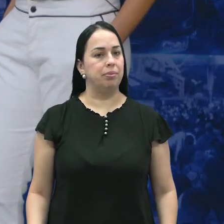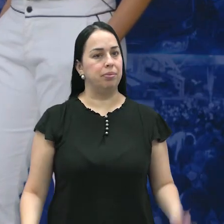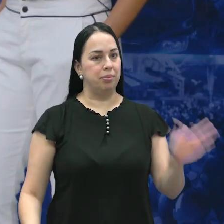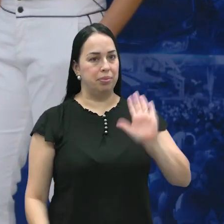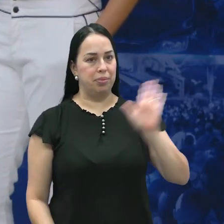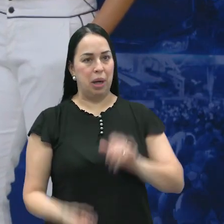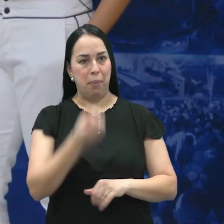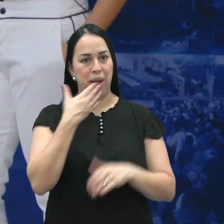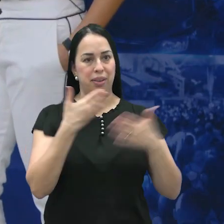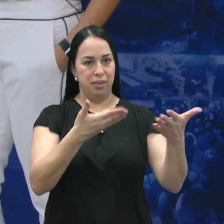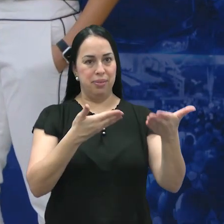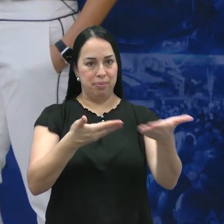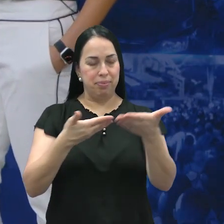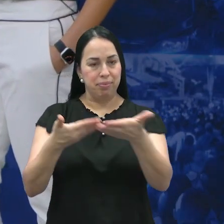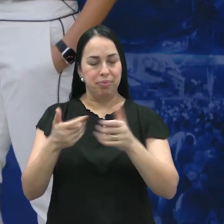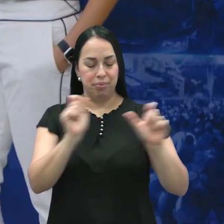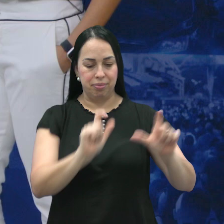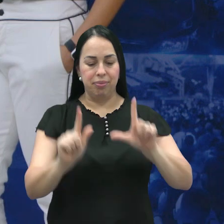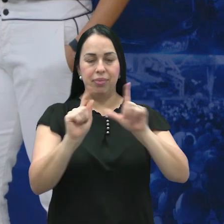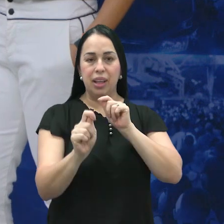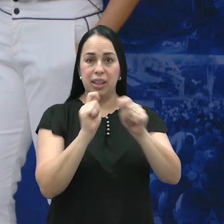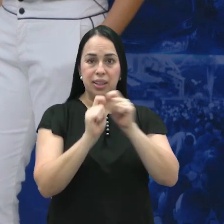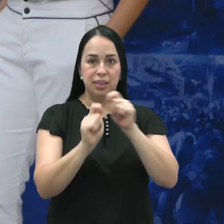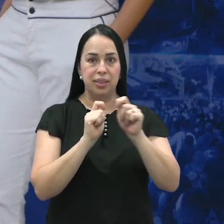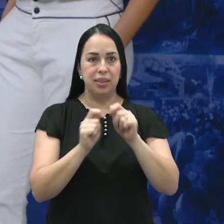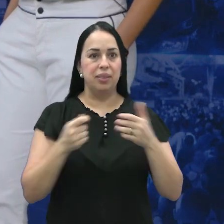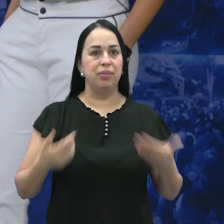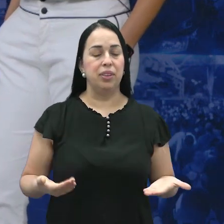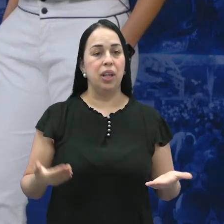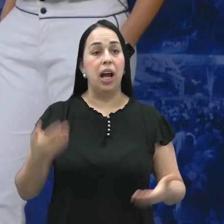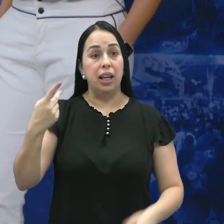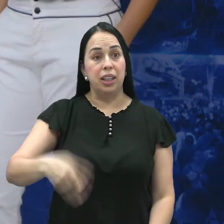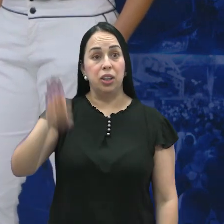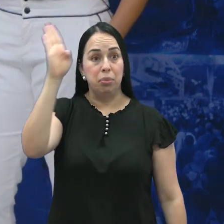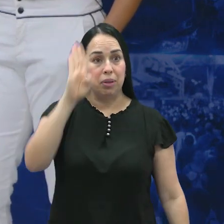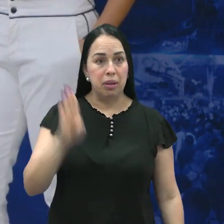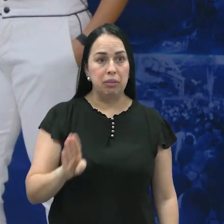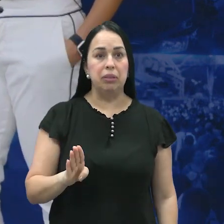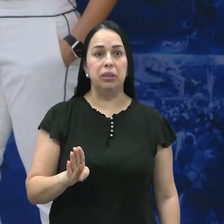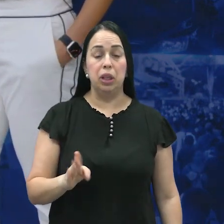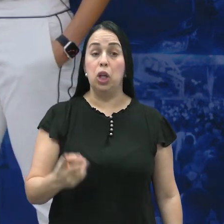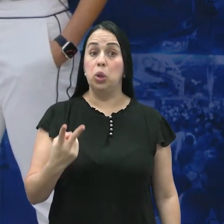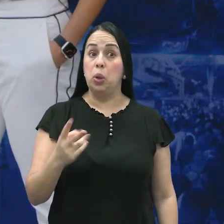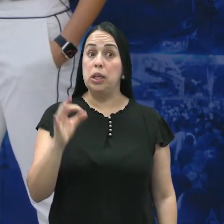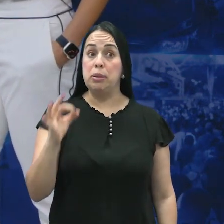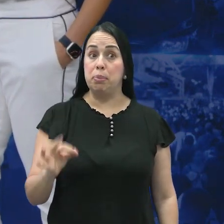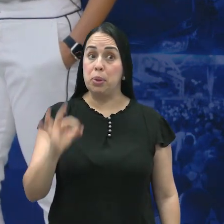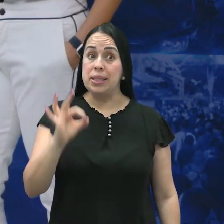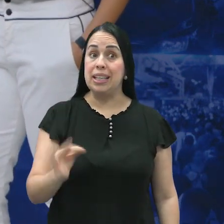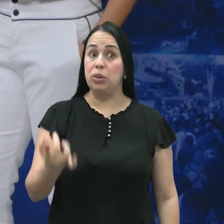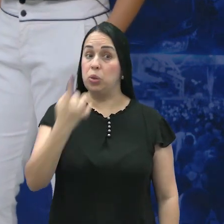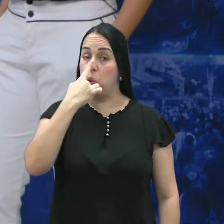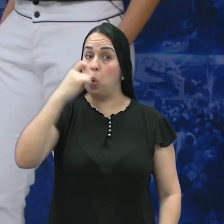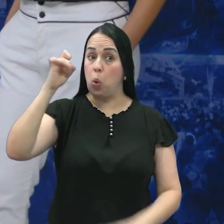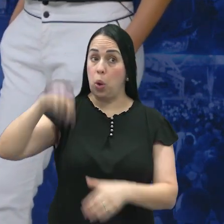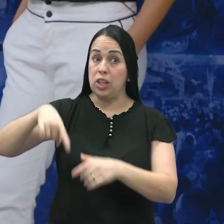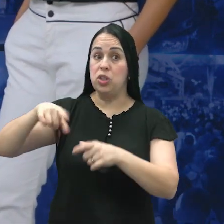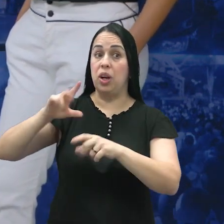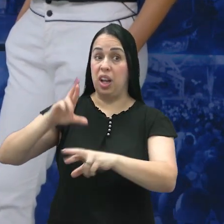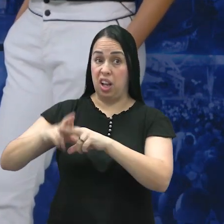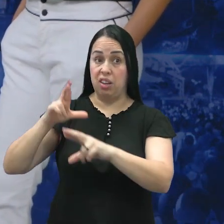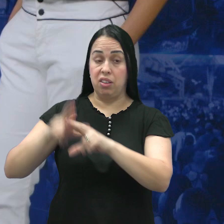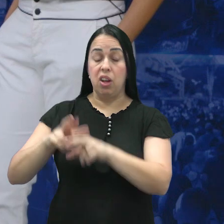Olá, sejam todos bem-vindos ao Boletim Entrevista. No Brasil, menos de 2% dos resíduos recicláveis